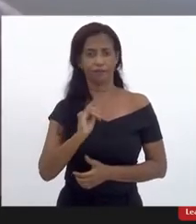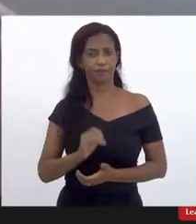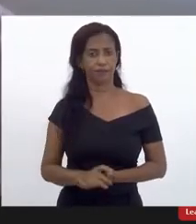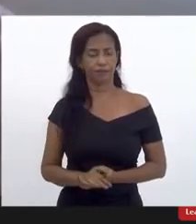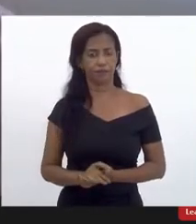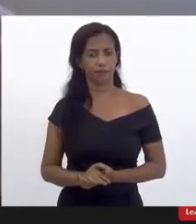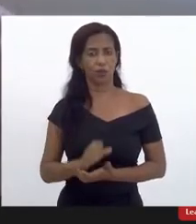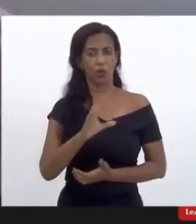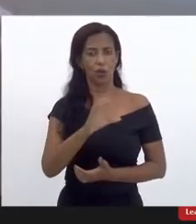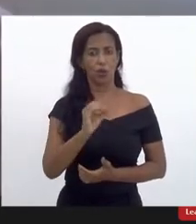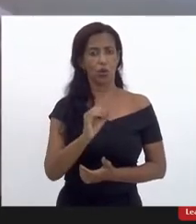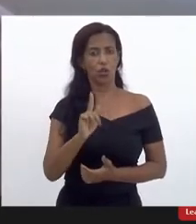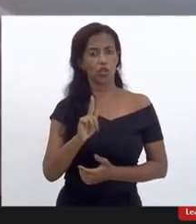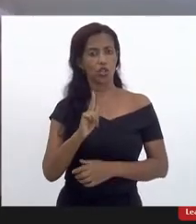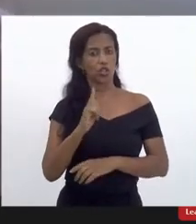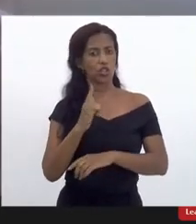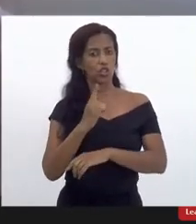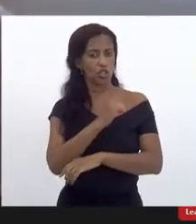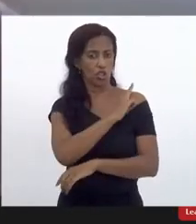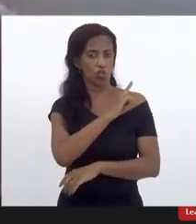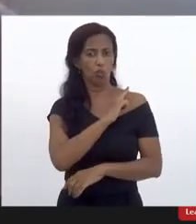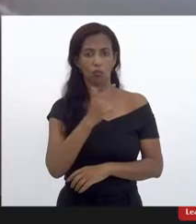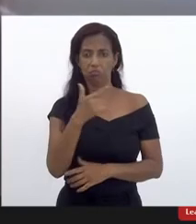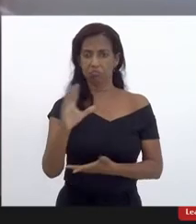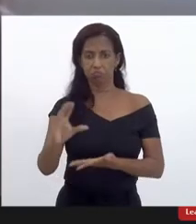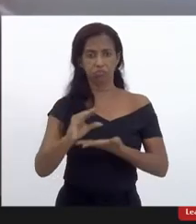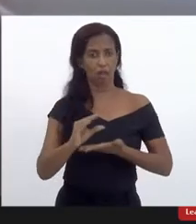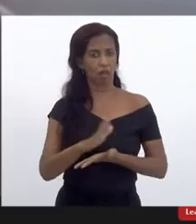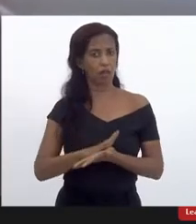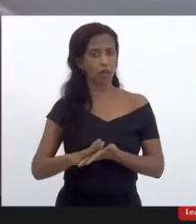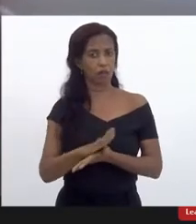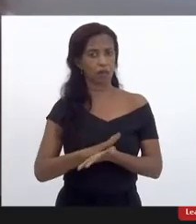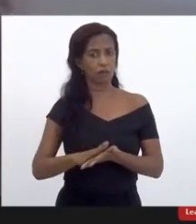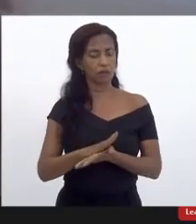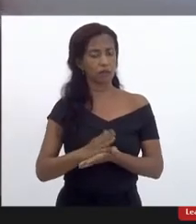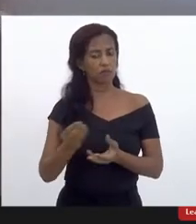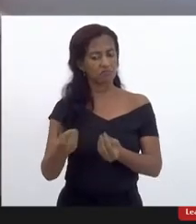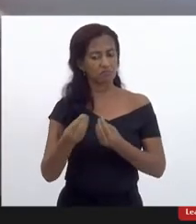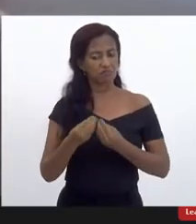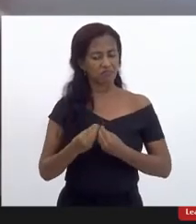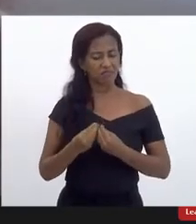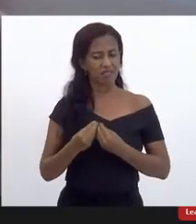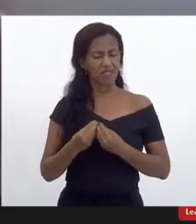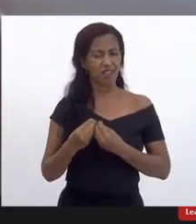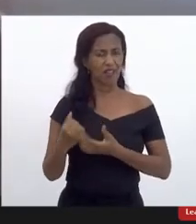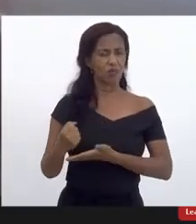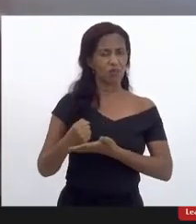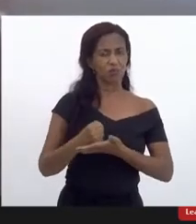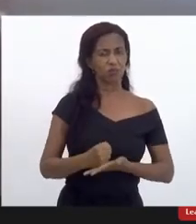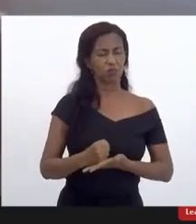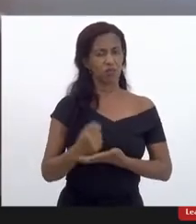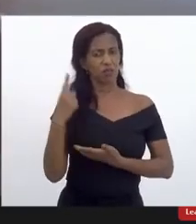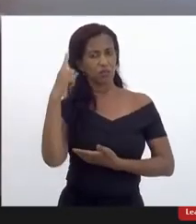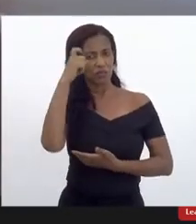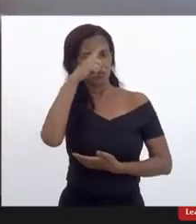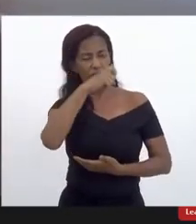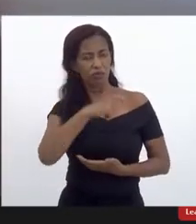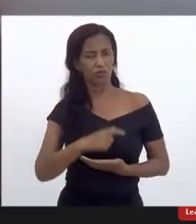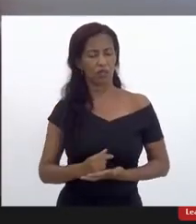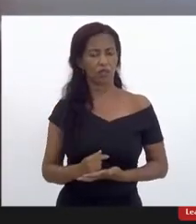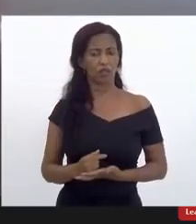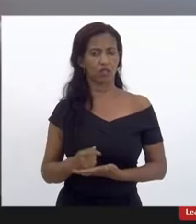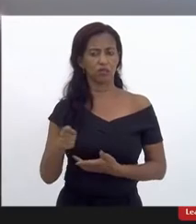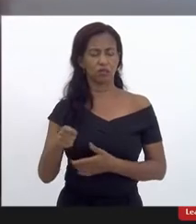o cogestor não recebe. Isso causa uma sobrecarga e uma dificuldade de